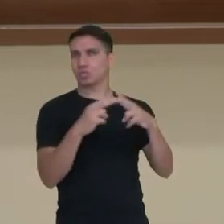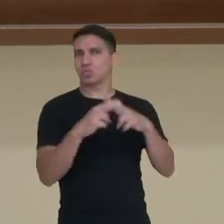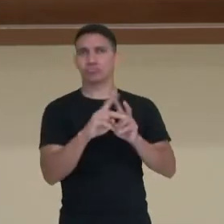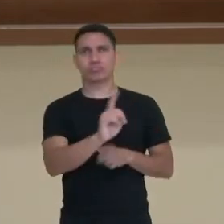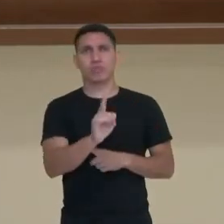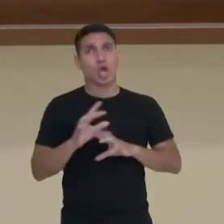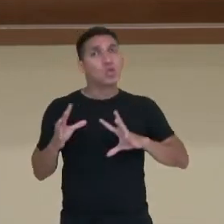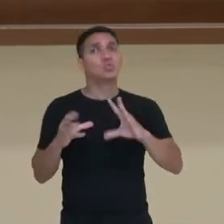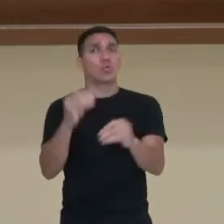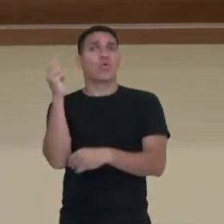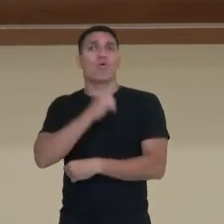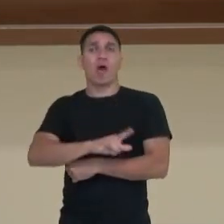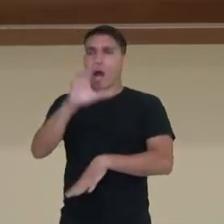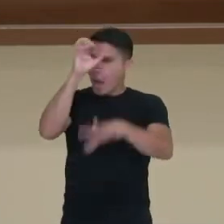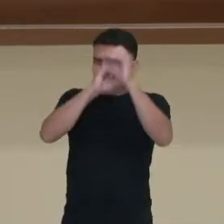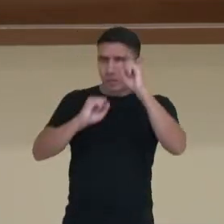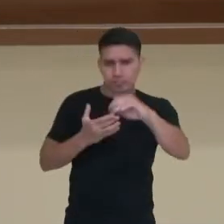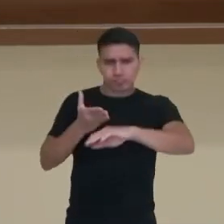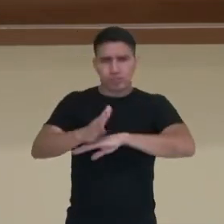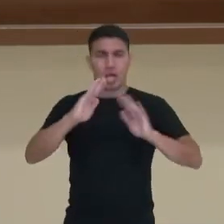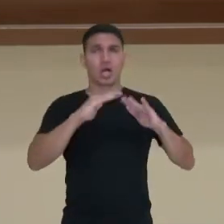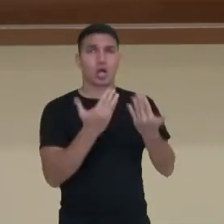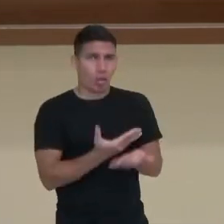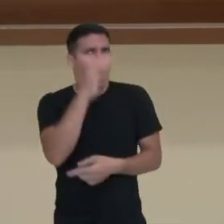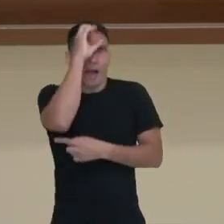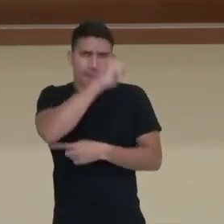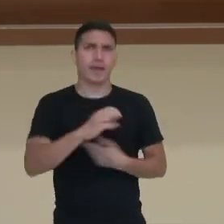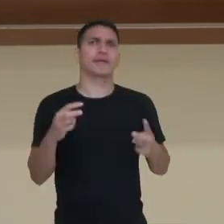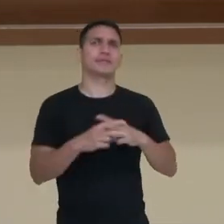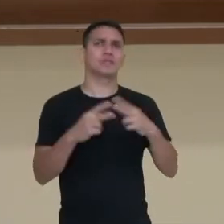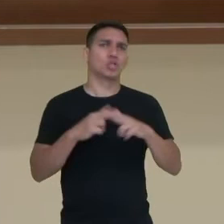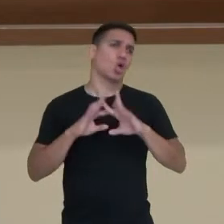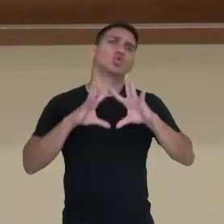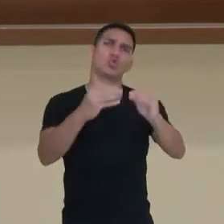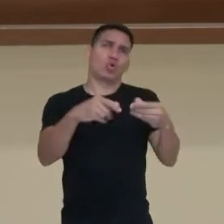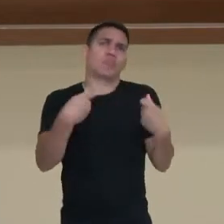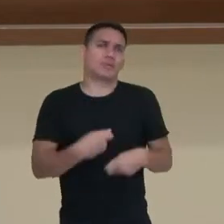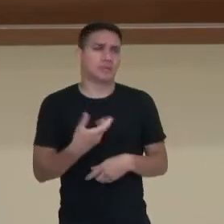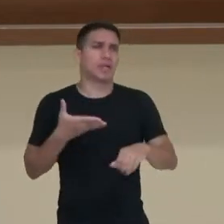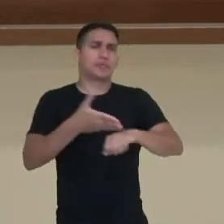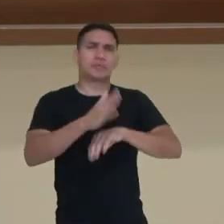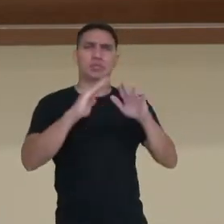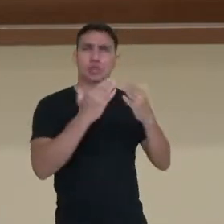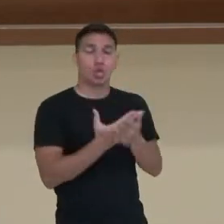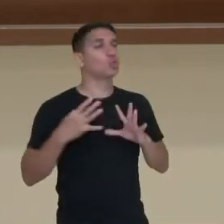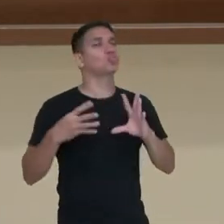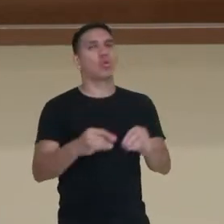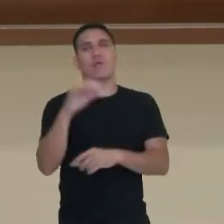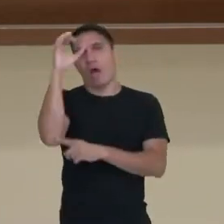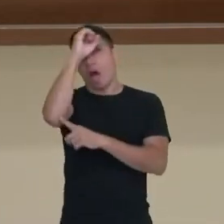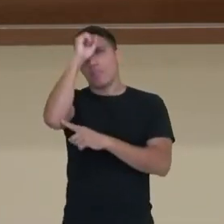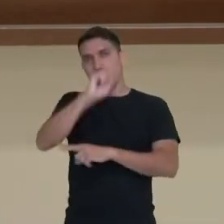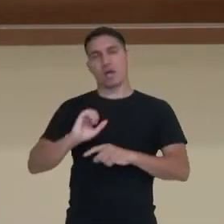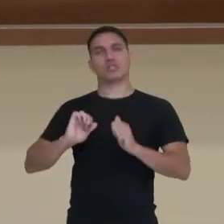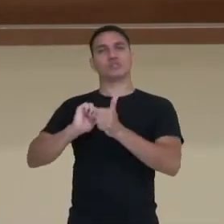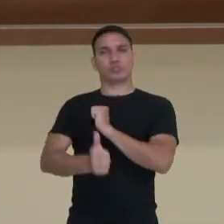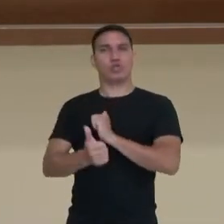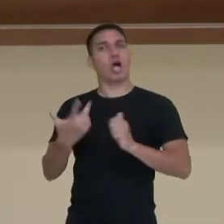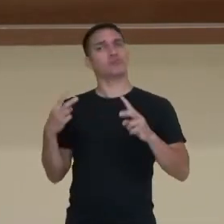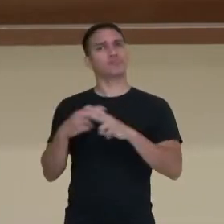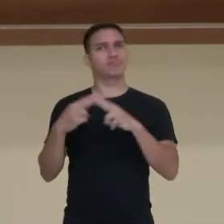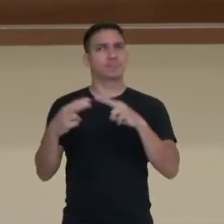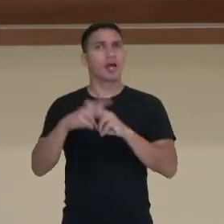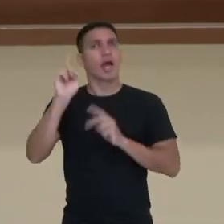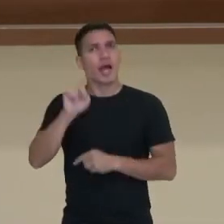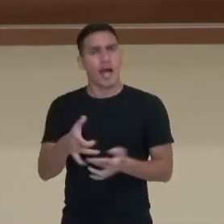pela escola aprende a lutar. Como todo mundo tem que passar pela escola, todo mundo aprende esse esporte de luta, né? É algo que